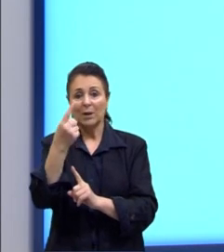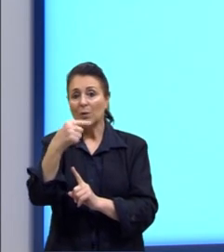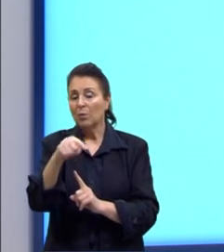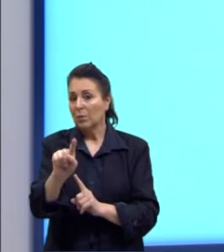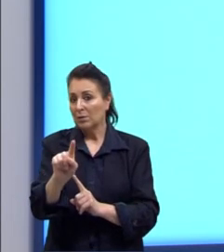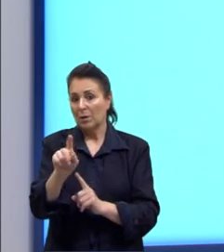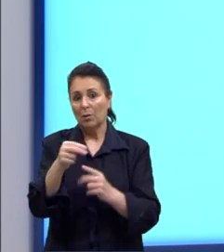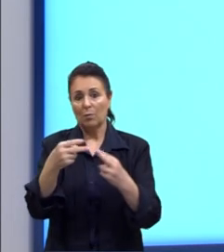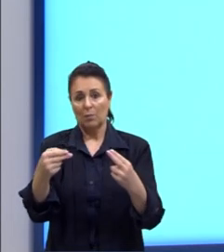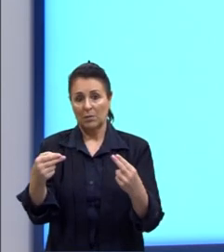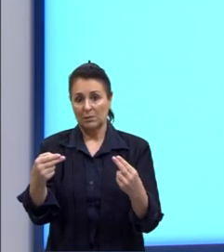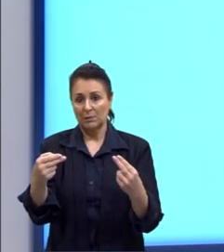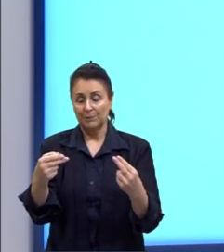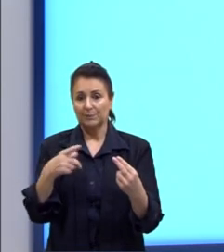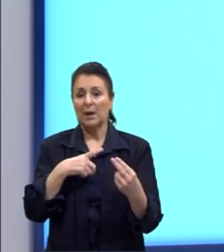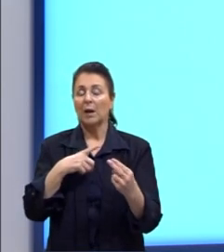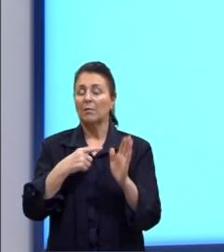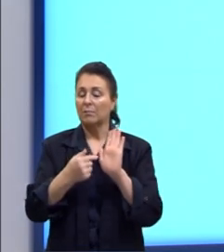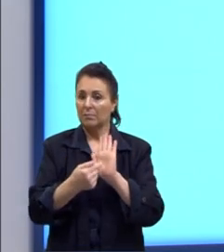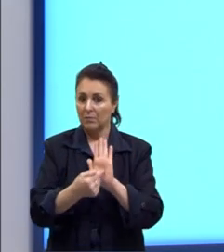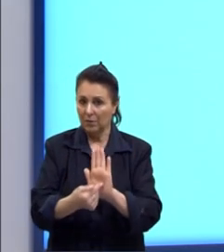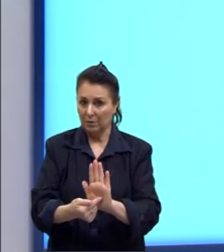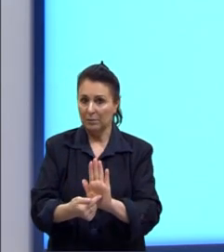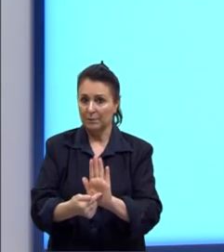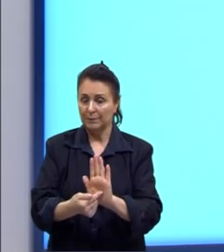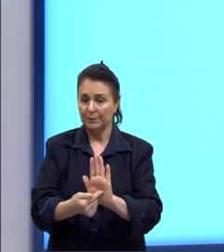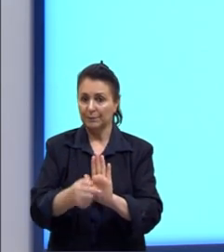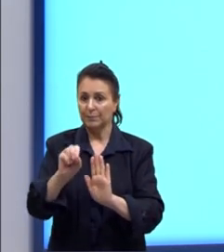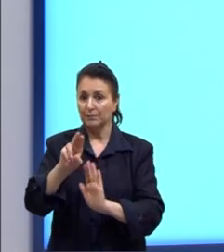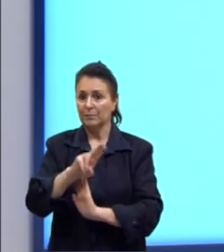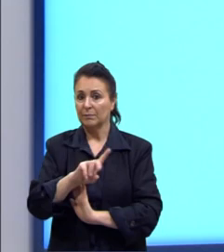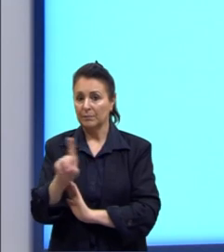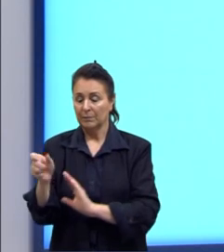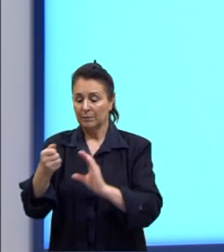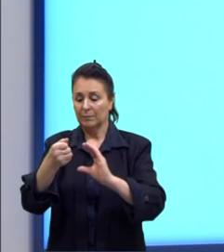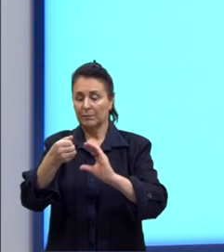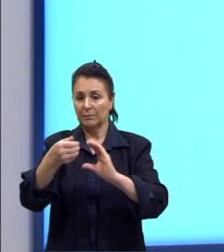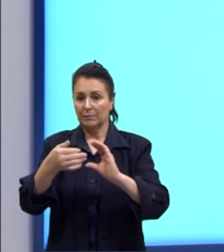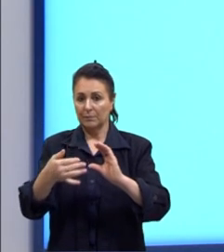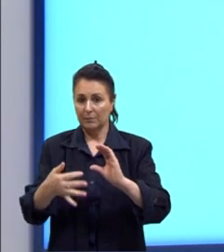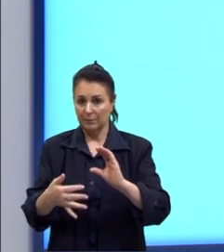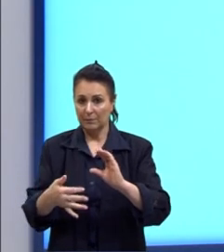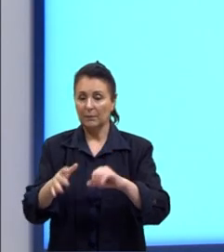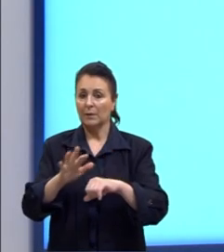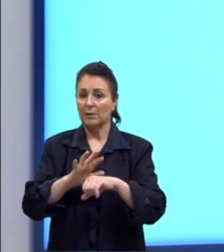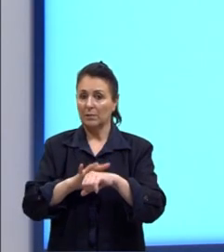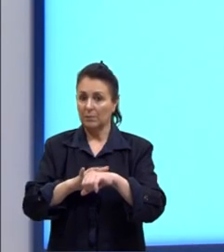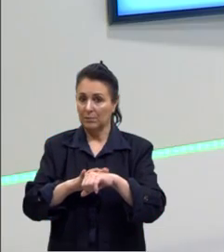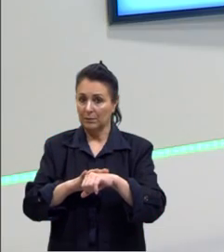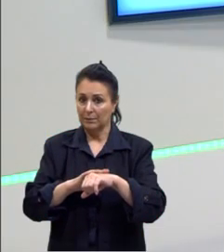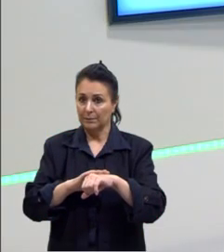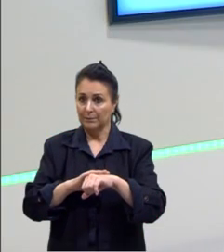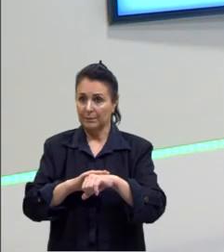vai ser Manifesto a ser manifestado ou não faz a características doença